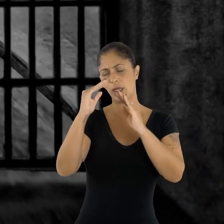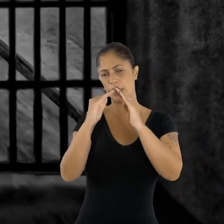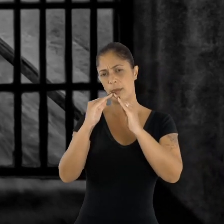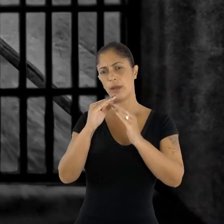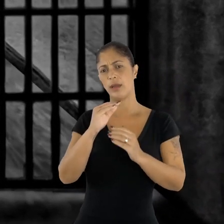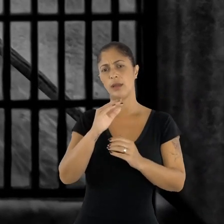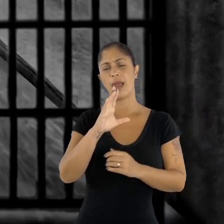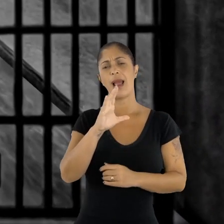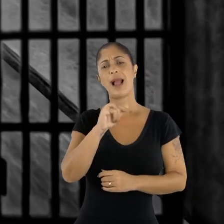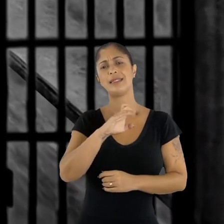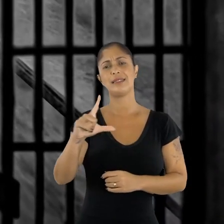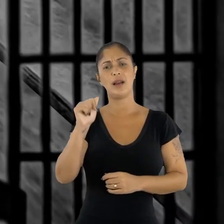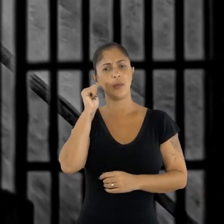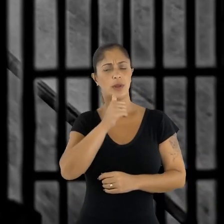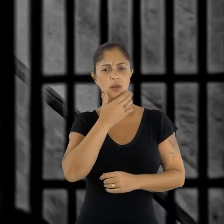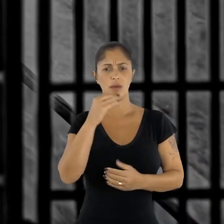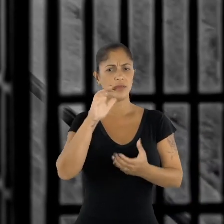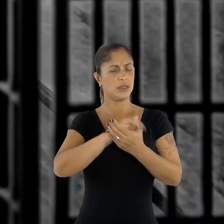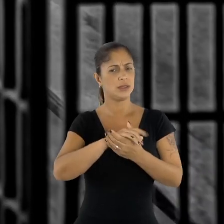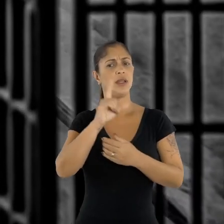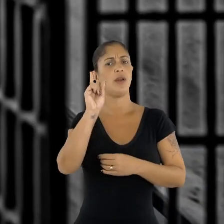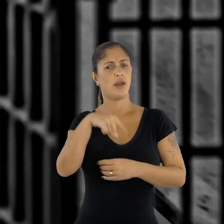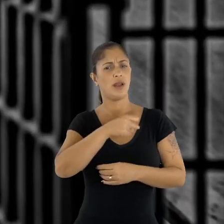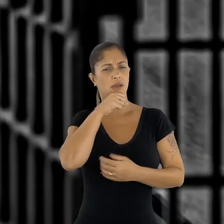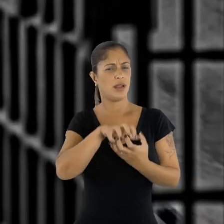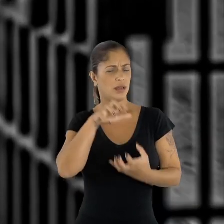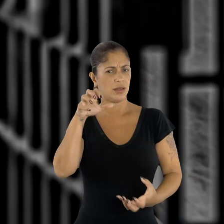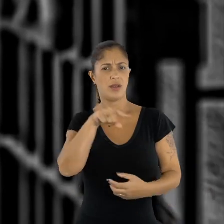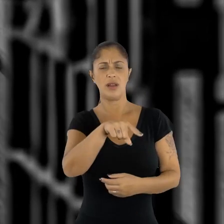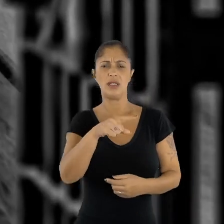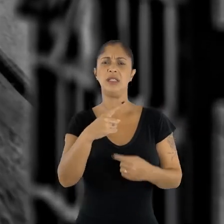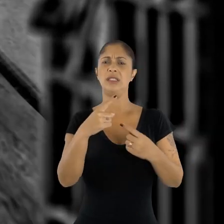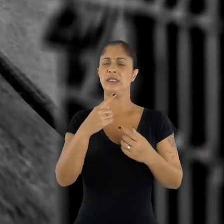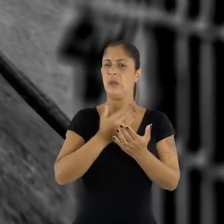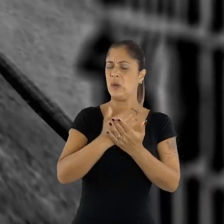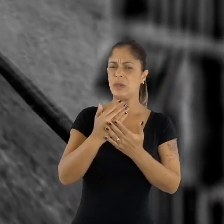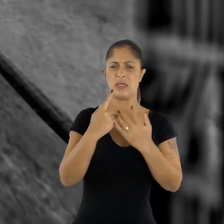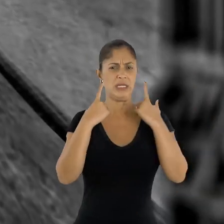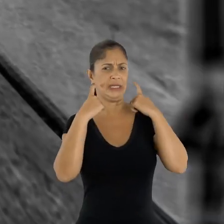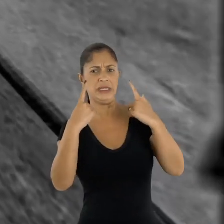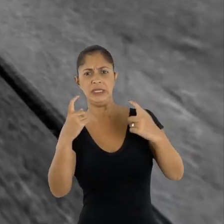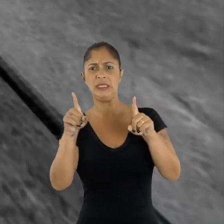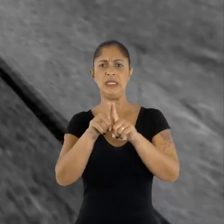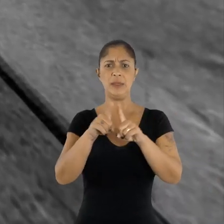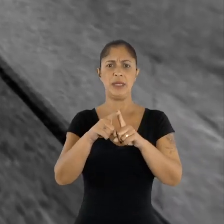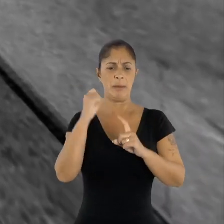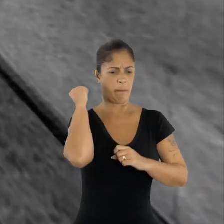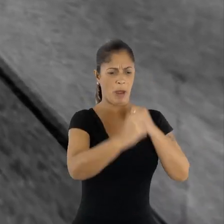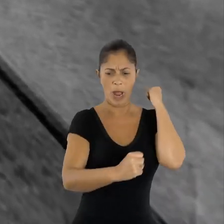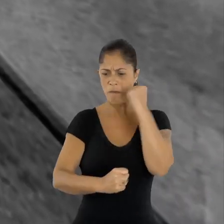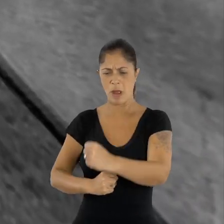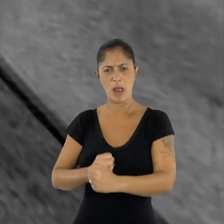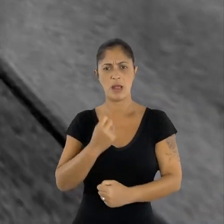de idosos. O casal começou a reagir, a mulher começou a chorar muito, ele estava drogado, se sentiu inseguro, acabou